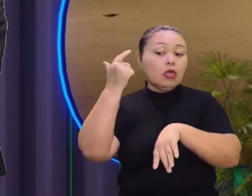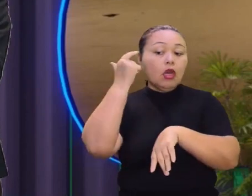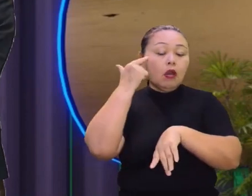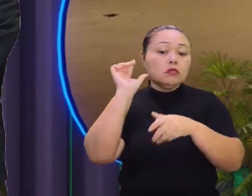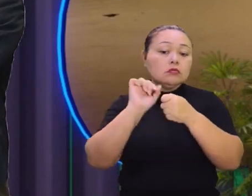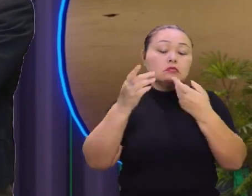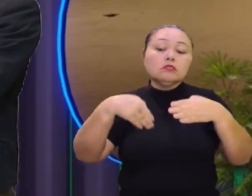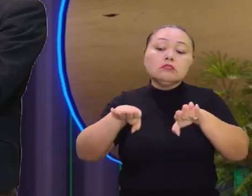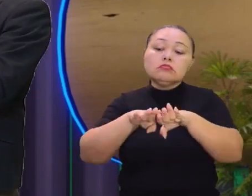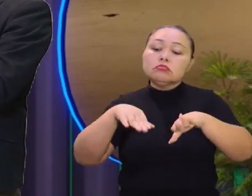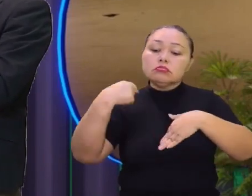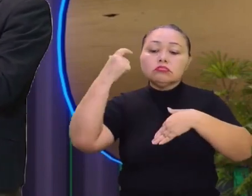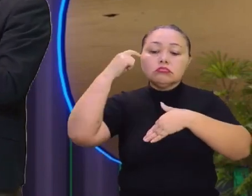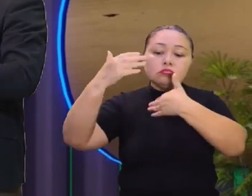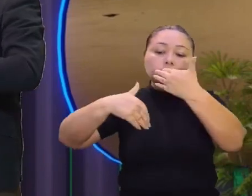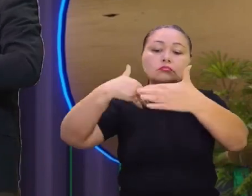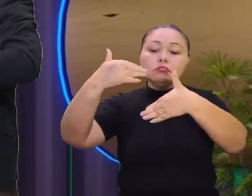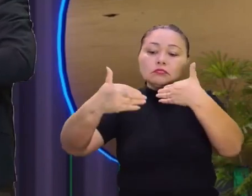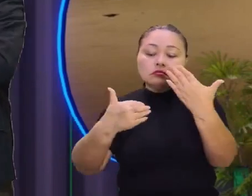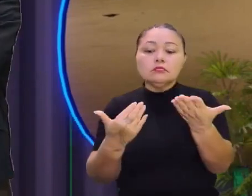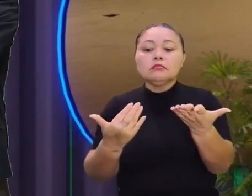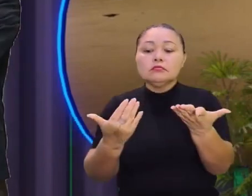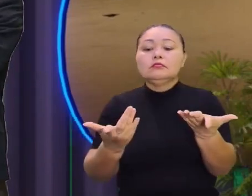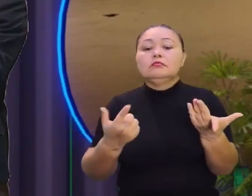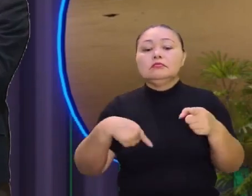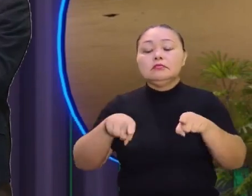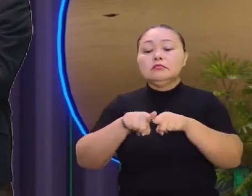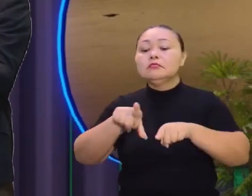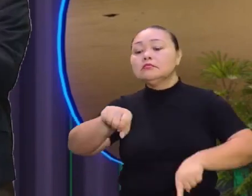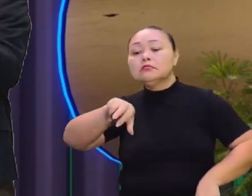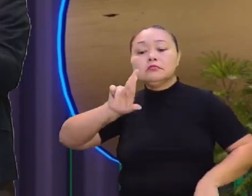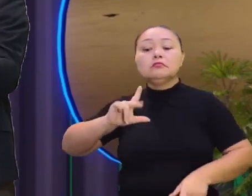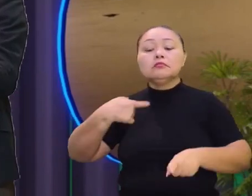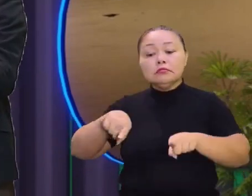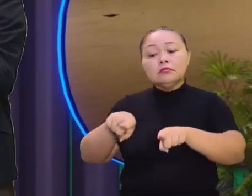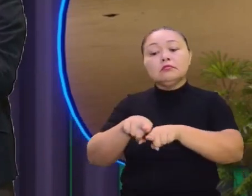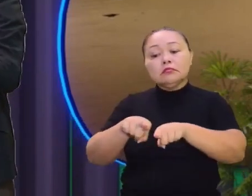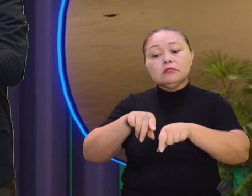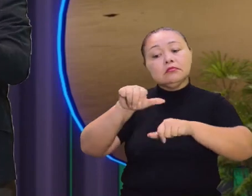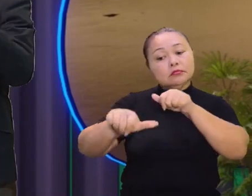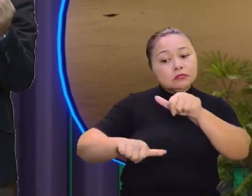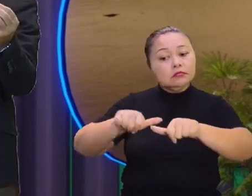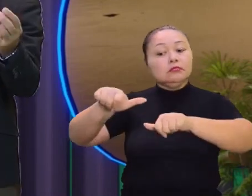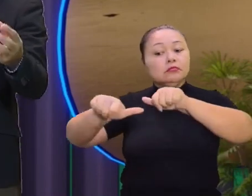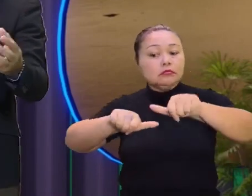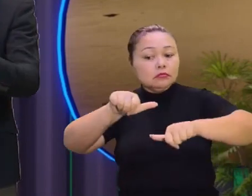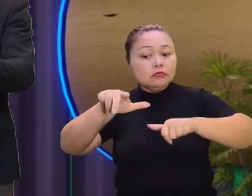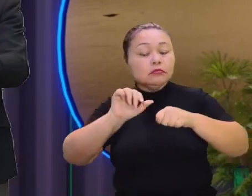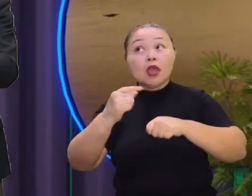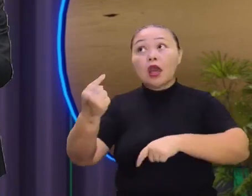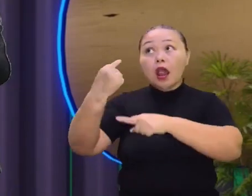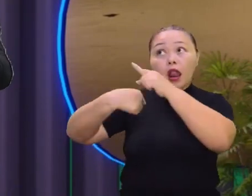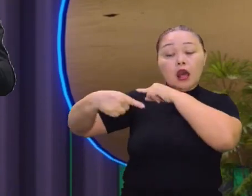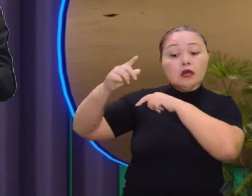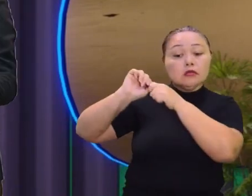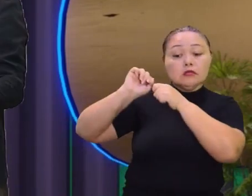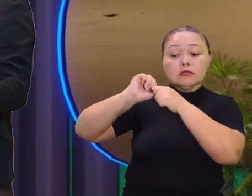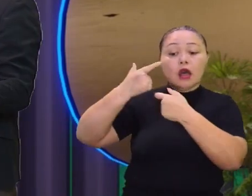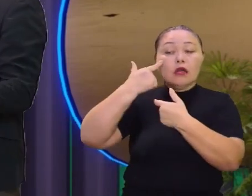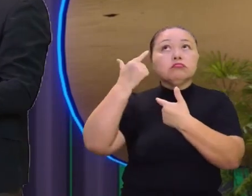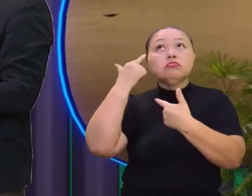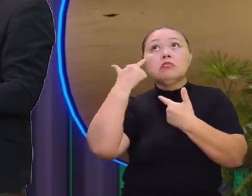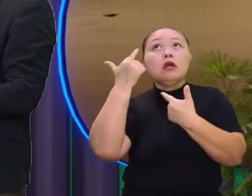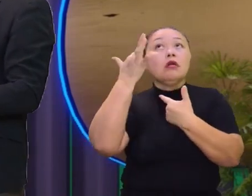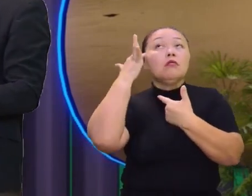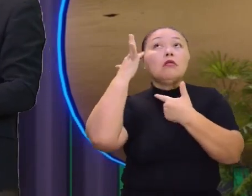pensamento também muda ao longo do tempo. Muito bem. E, obviamente, tomadas de decisões também mudam. E naquela época não se vislumbrava